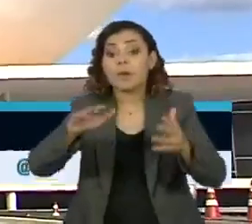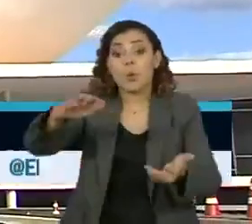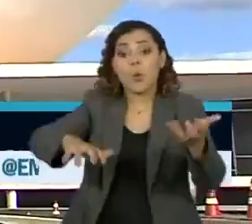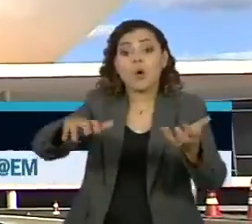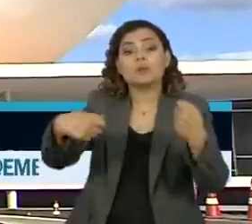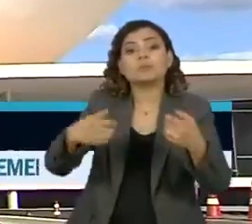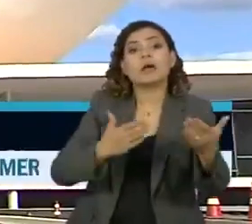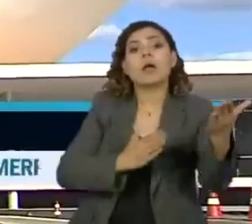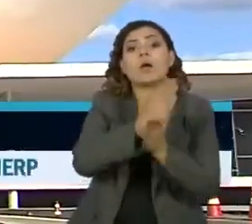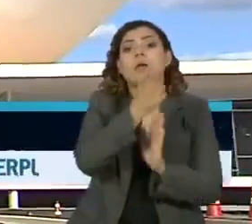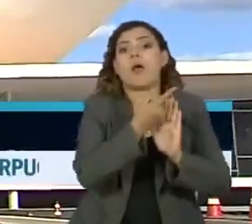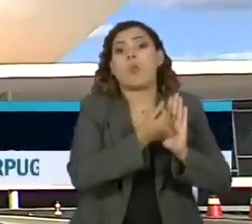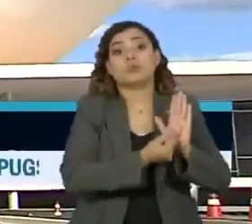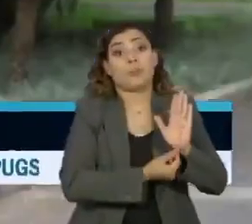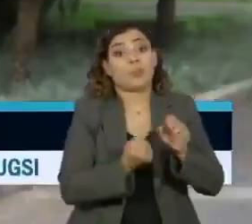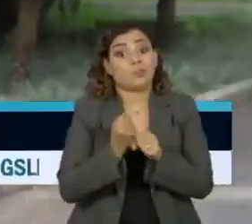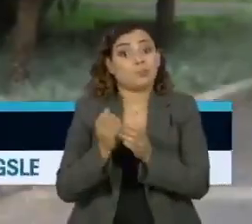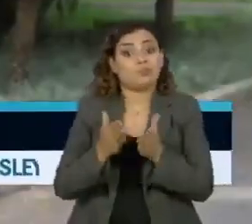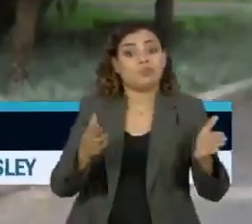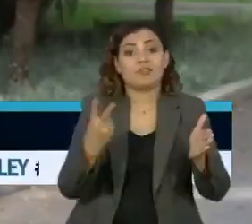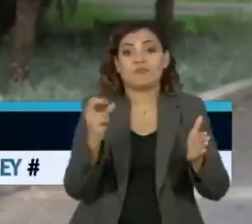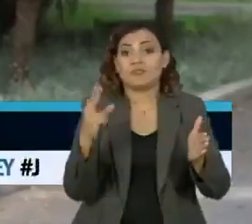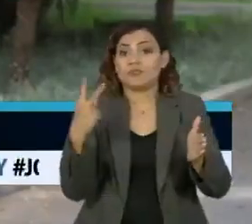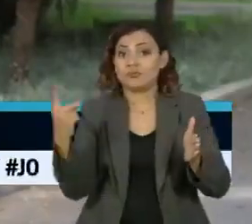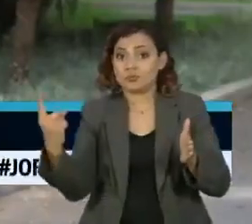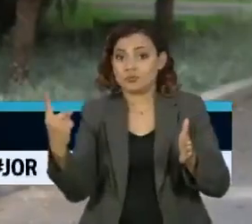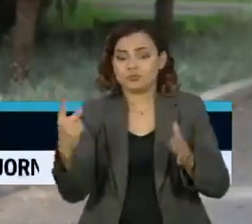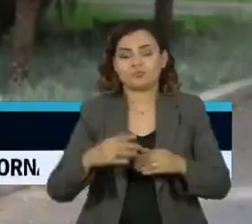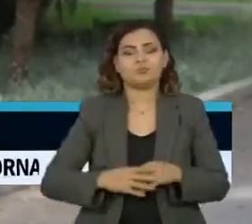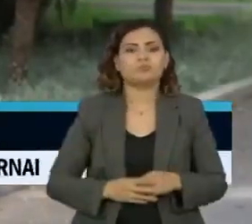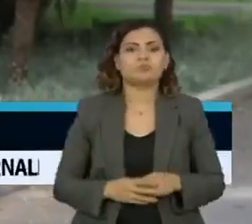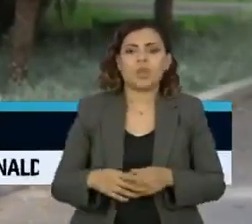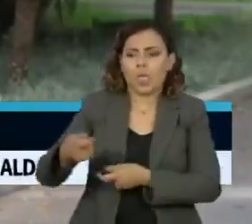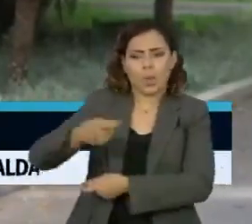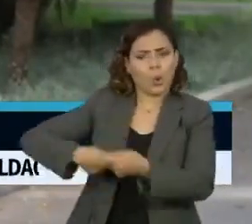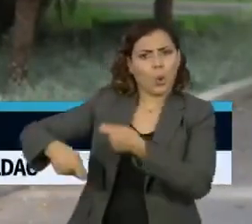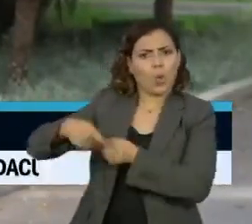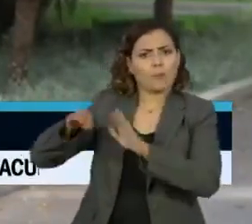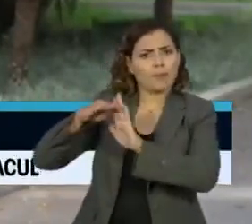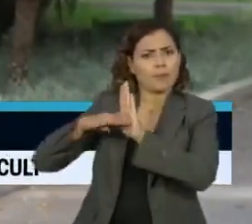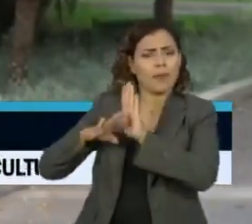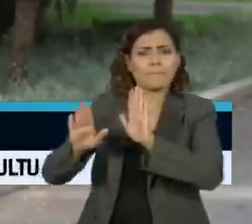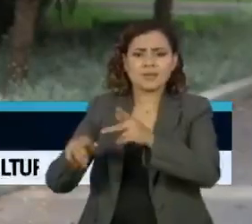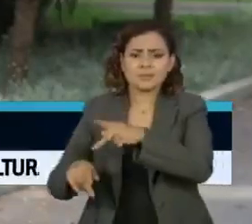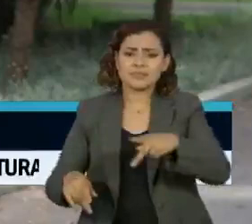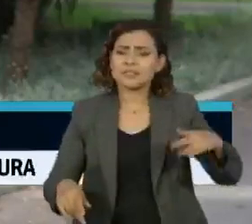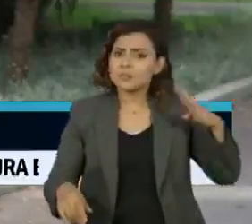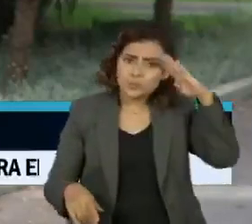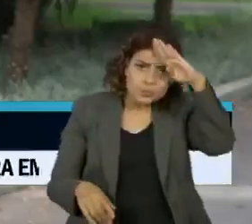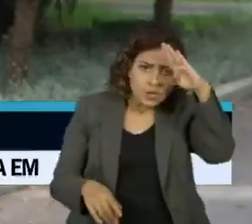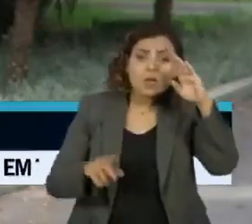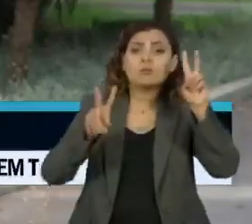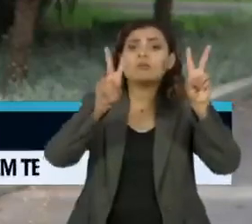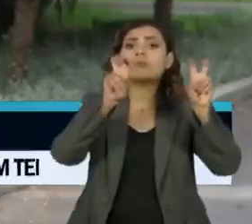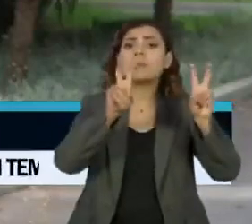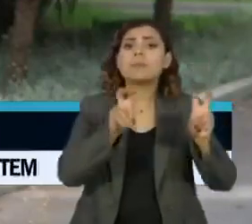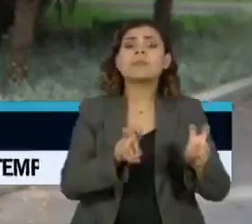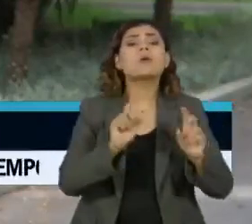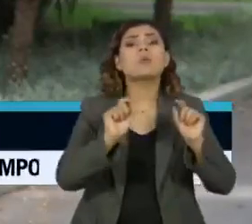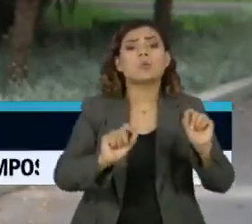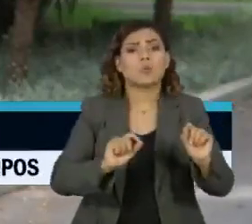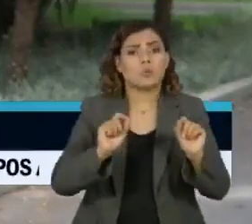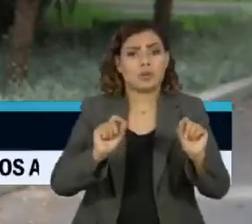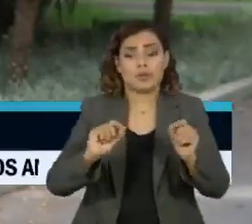precisa aprovar o orçamento deste ano além da pauta Econômica o presidente Jair bolsonaro conta com a nova composição de